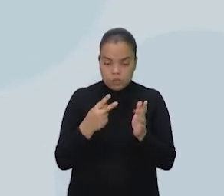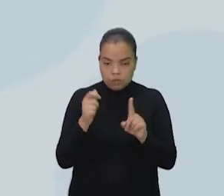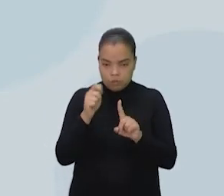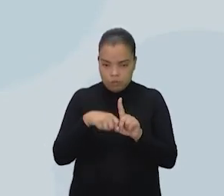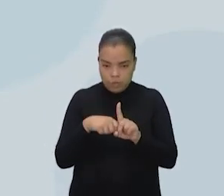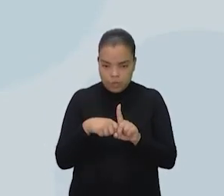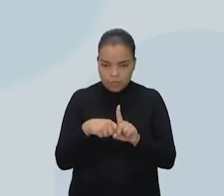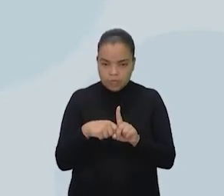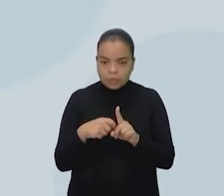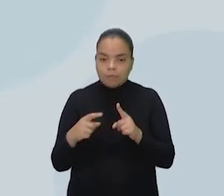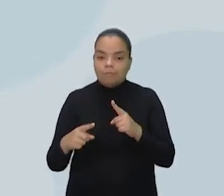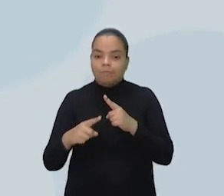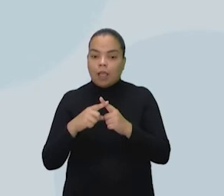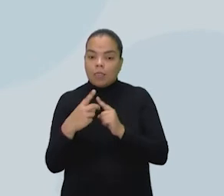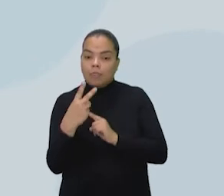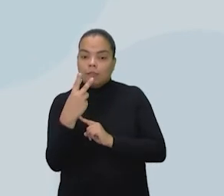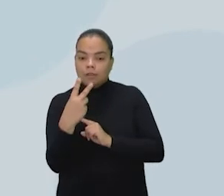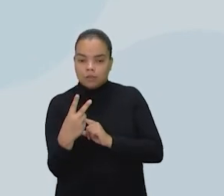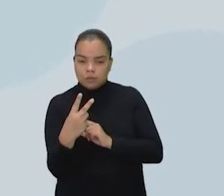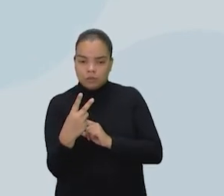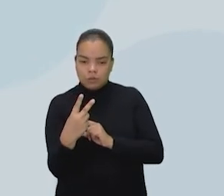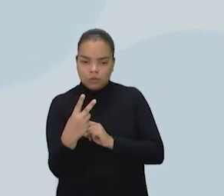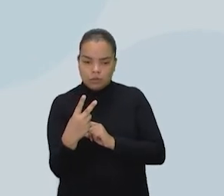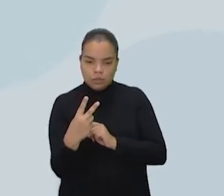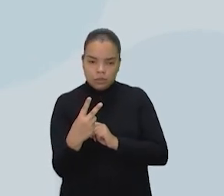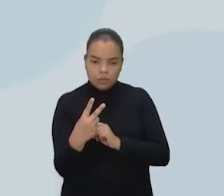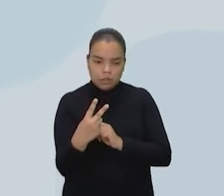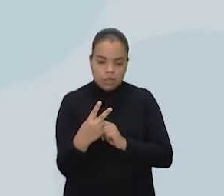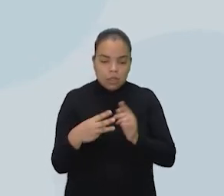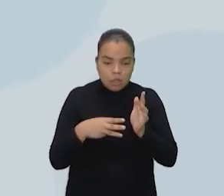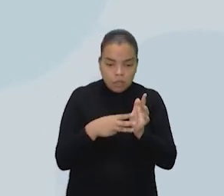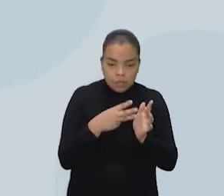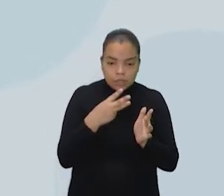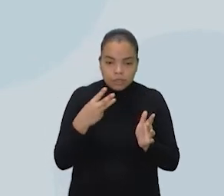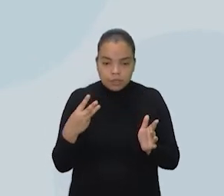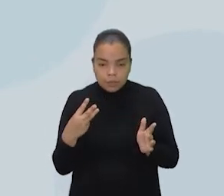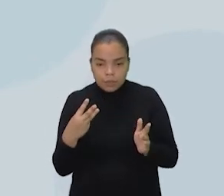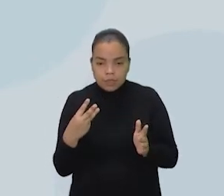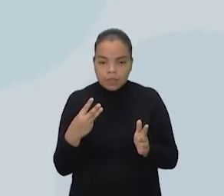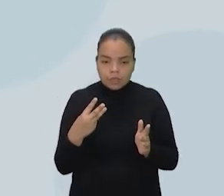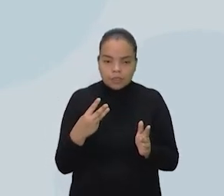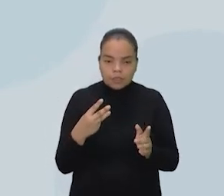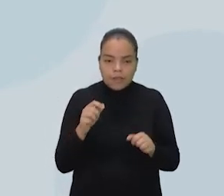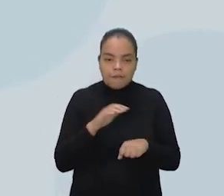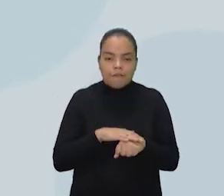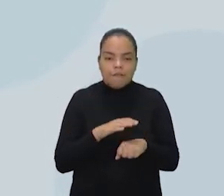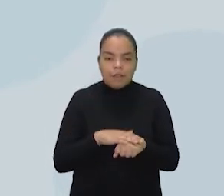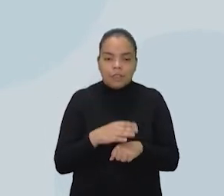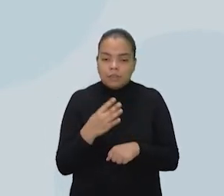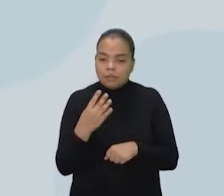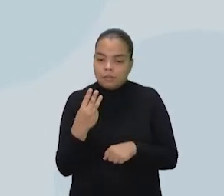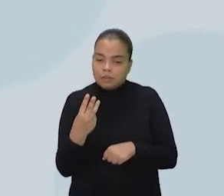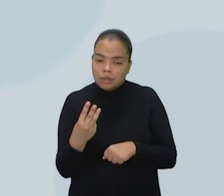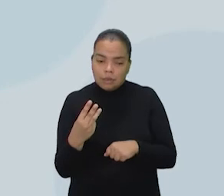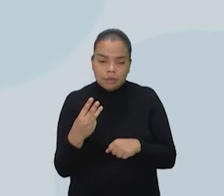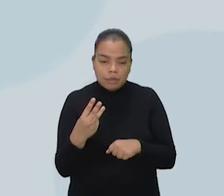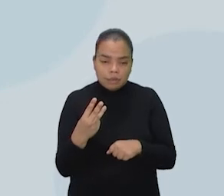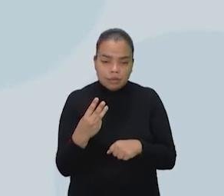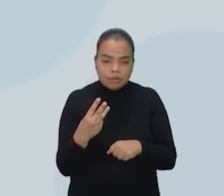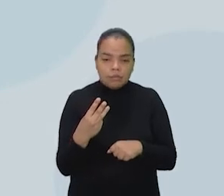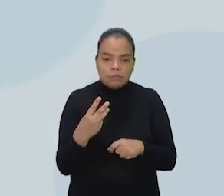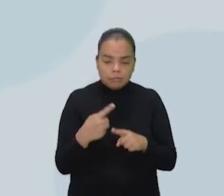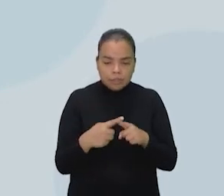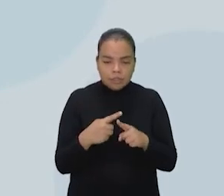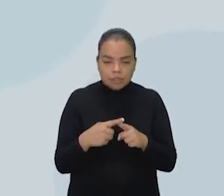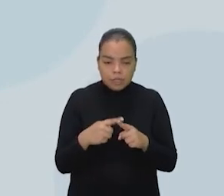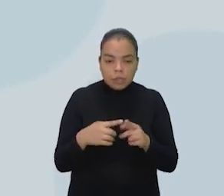mesmo, né? No terceiro mês você faz isso 3 vezes ele mesmo. Então lá no quarto mês, ó, eu já sei o que vai acontecer. Eu